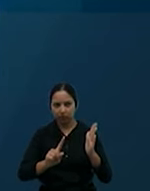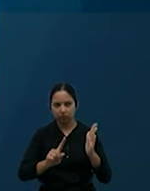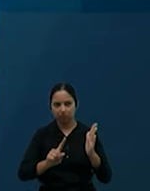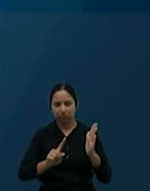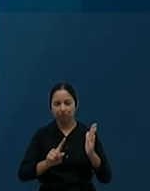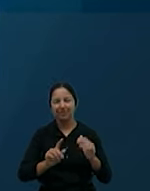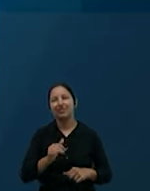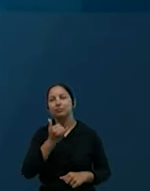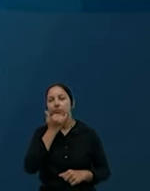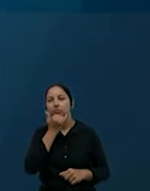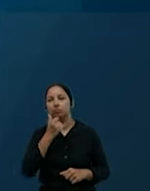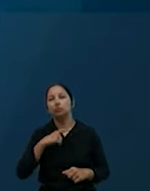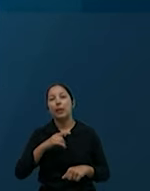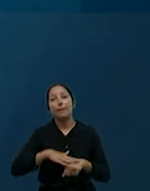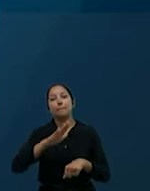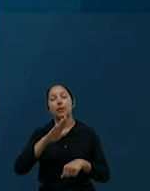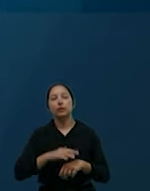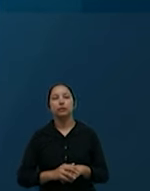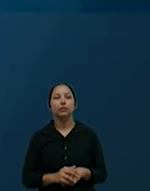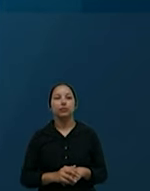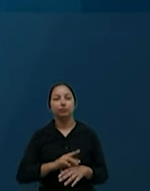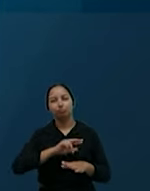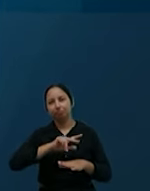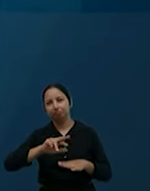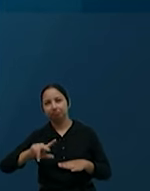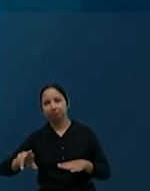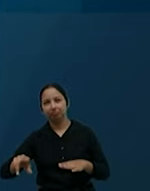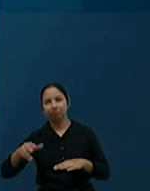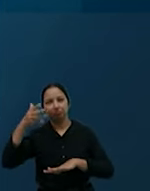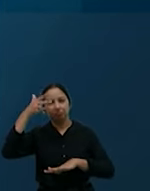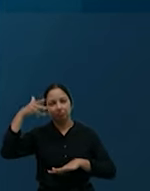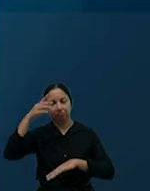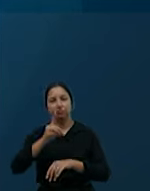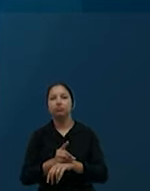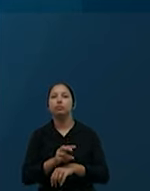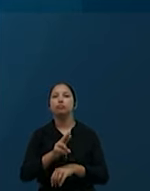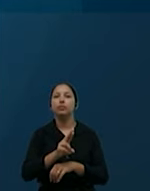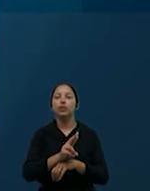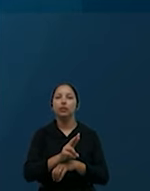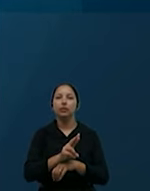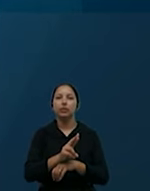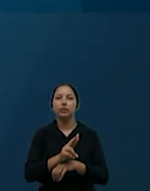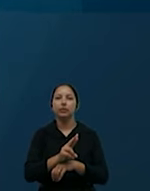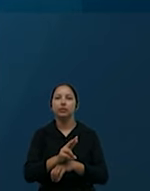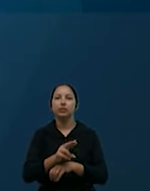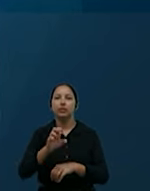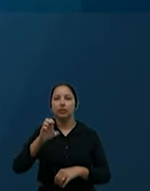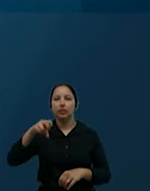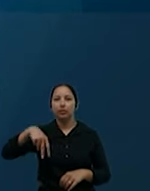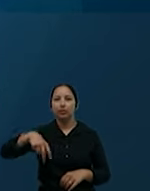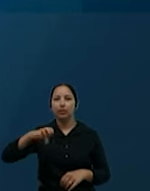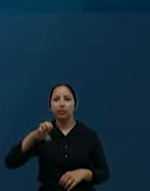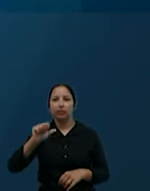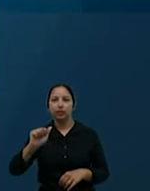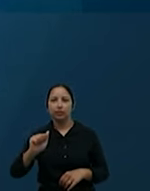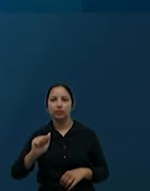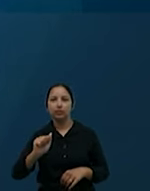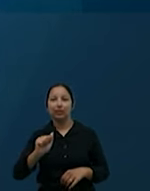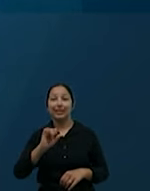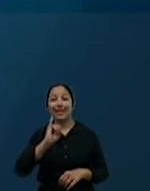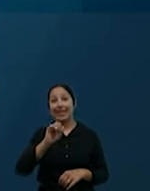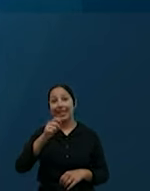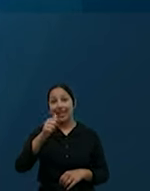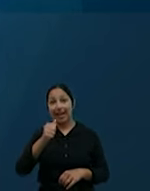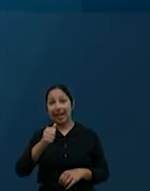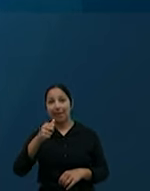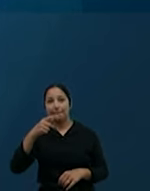Antes disso. Tem várias sustentações. Doutor José Enéas, pelo IAP, Instituto dos Advogados Previdenciários, está aí?